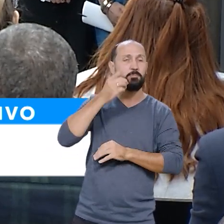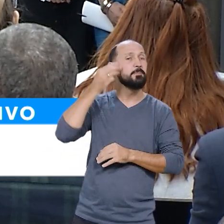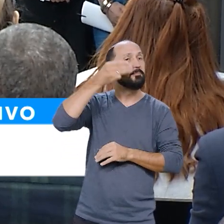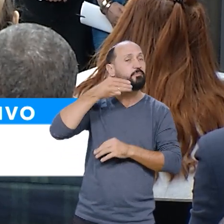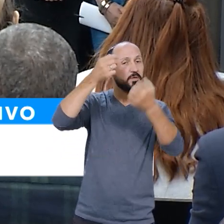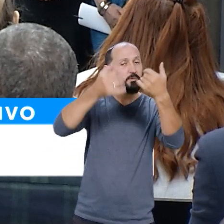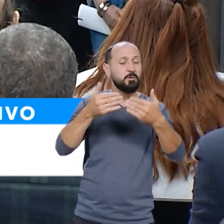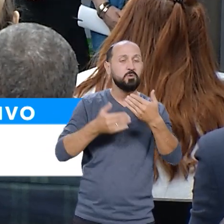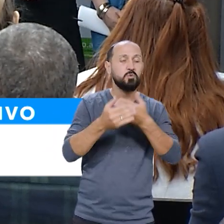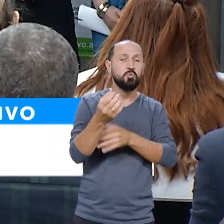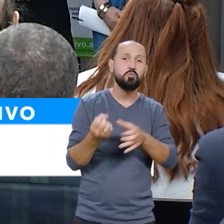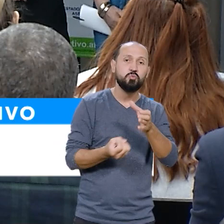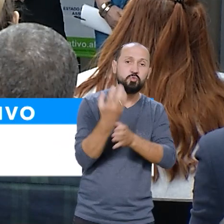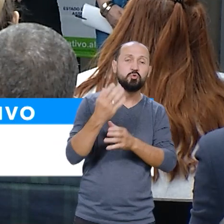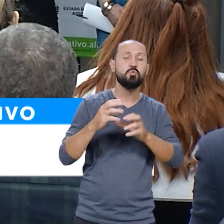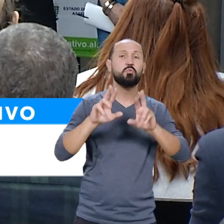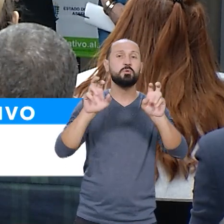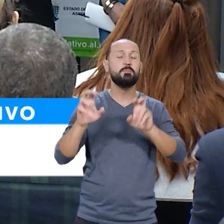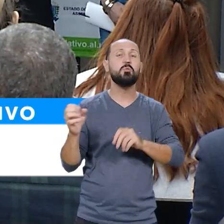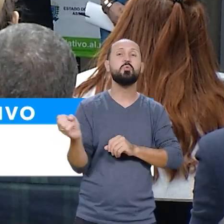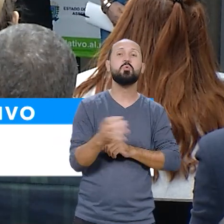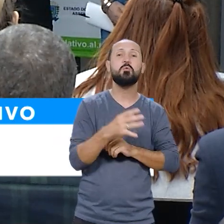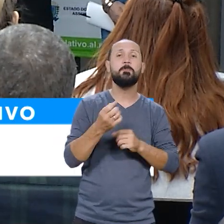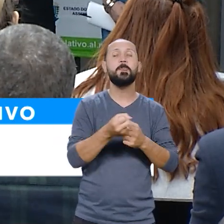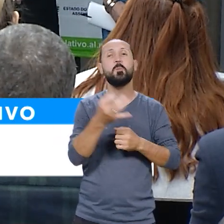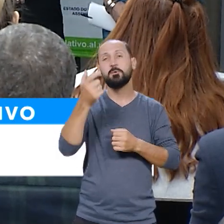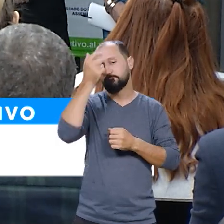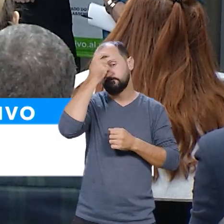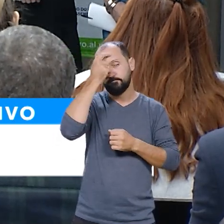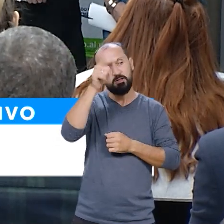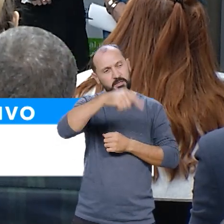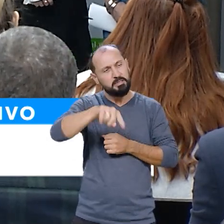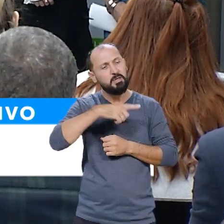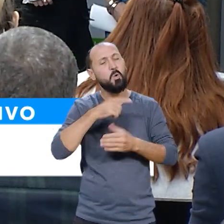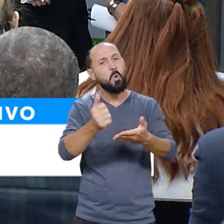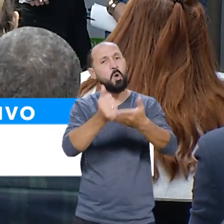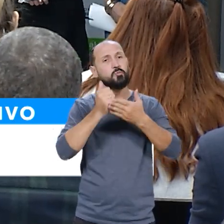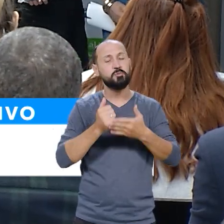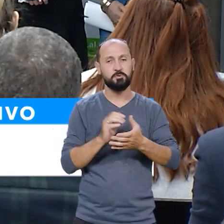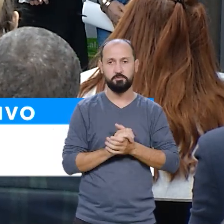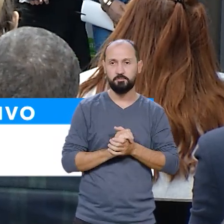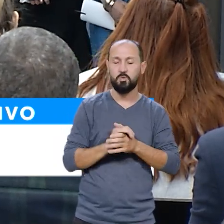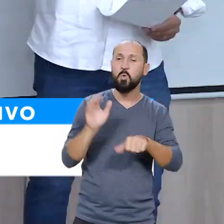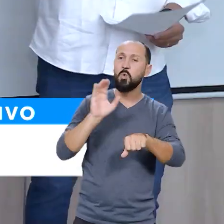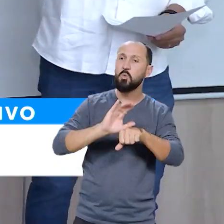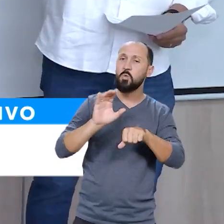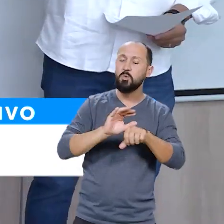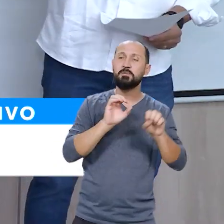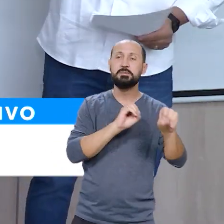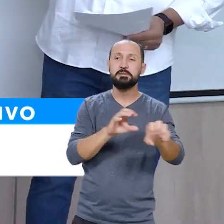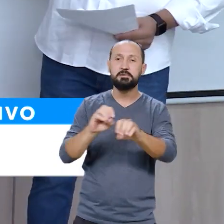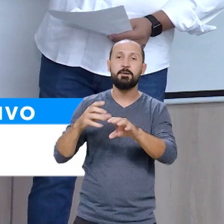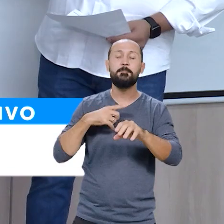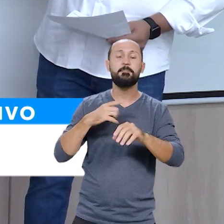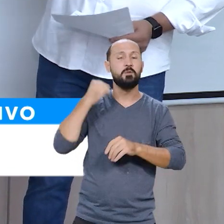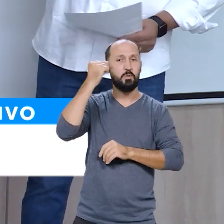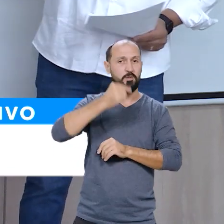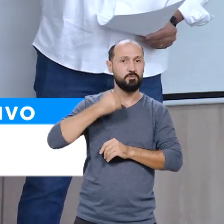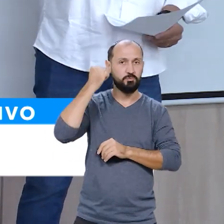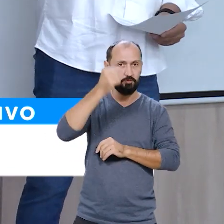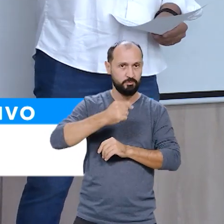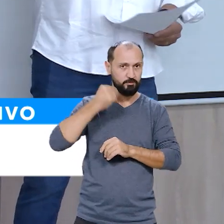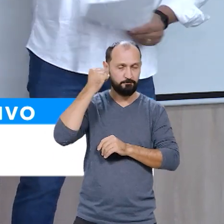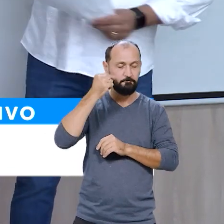Mara falou, e de repente daqui surgir coisas novas. Quantas mentes tem aqui que pode nos ajudar? O curso será ministrado